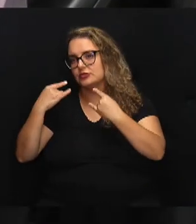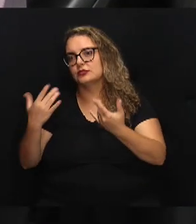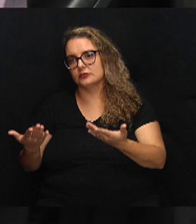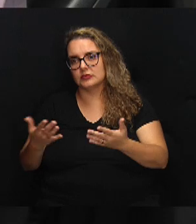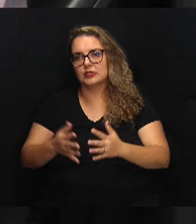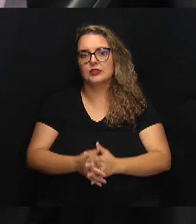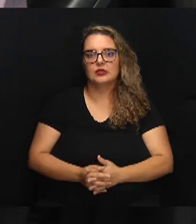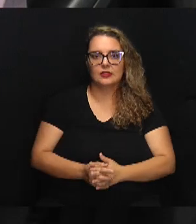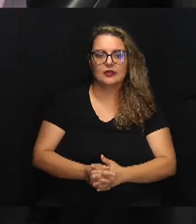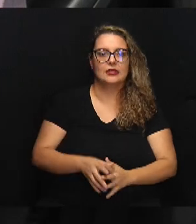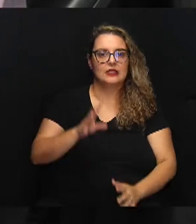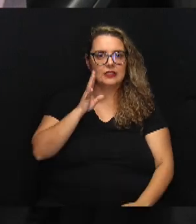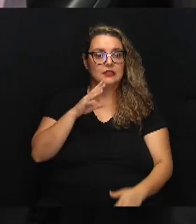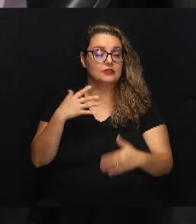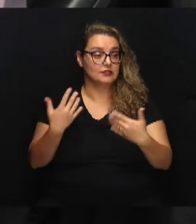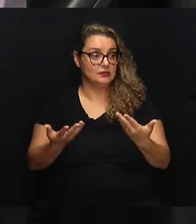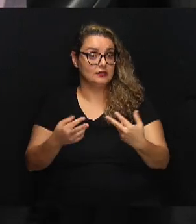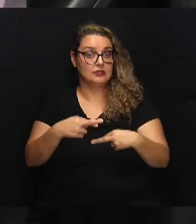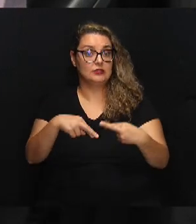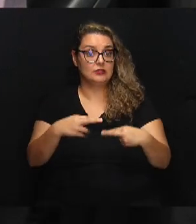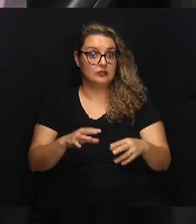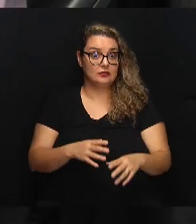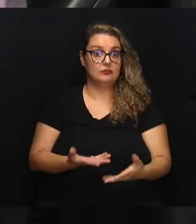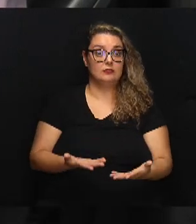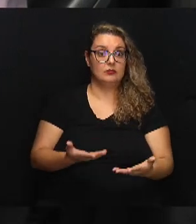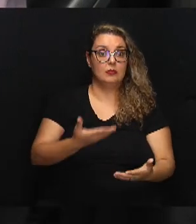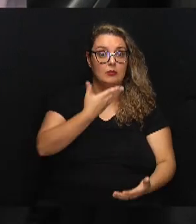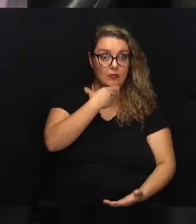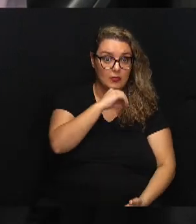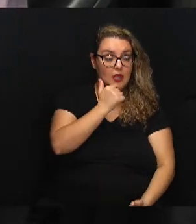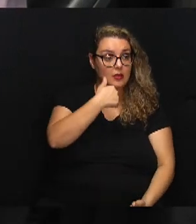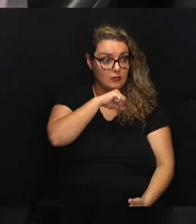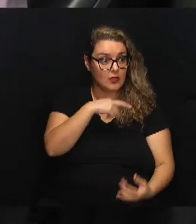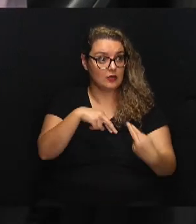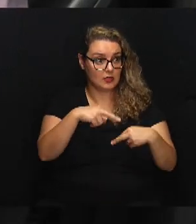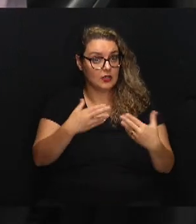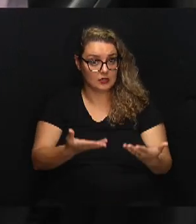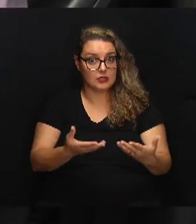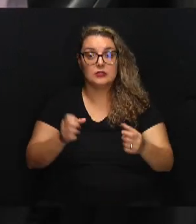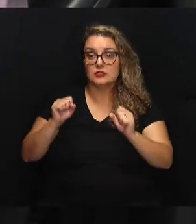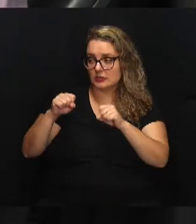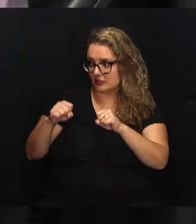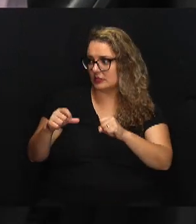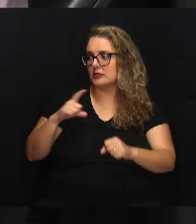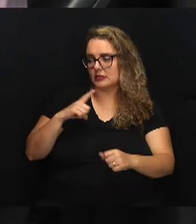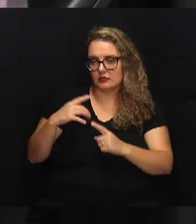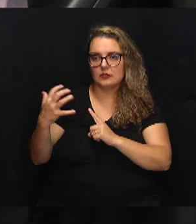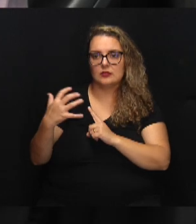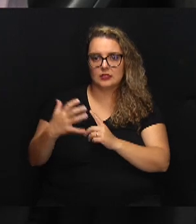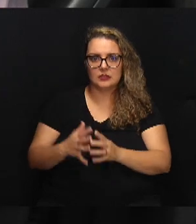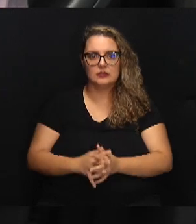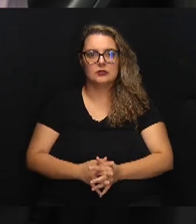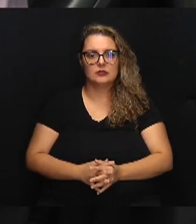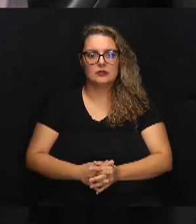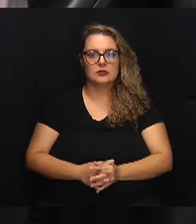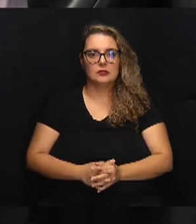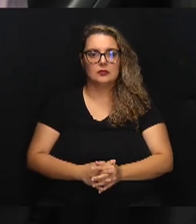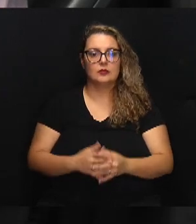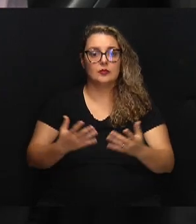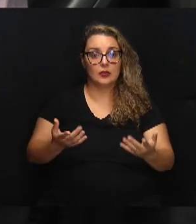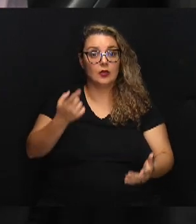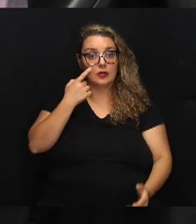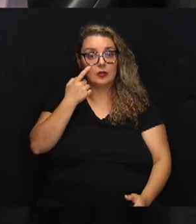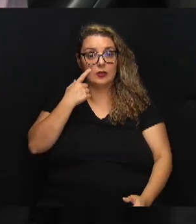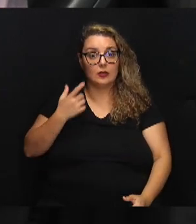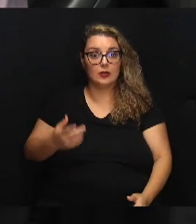né? Então essa questão do familiar de pai e mãe teve muito a ver. Teve sim. Ah, legal. Então, olha, a gente